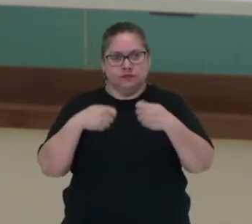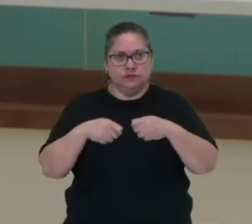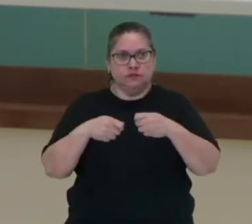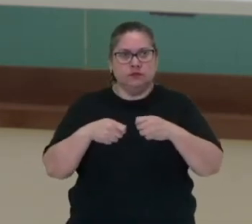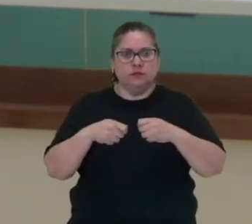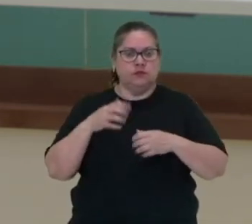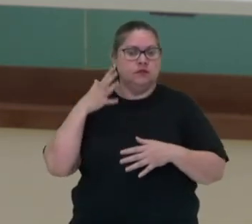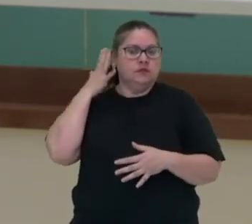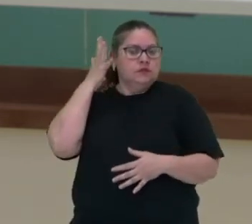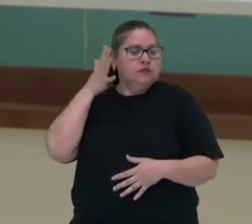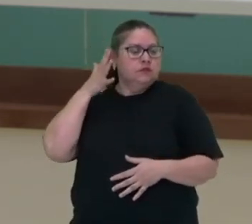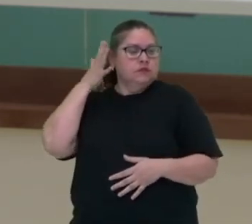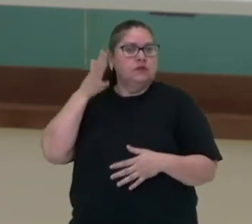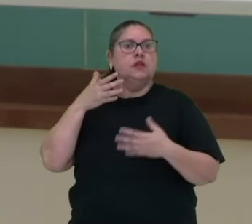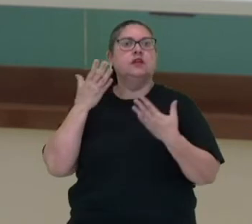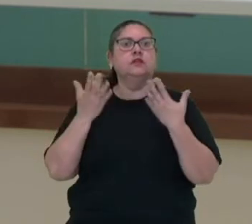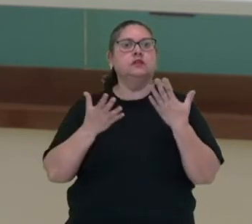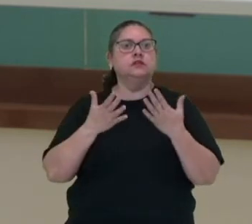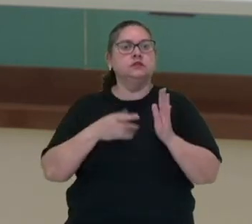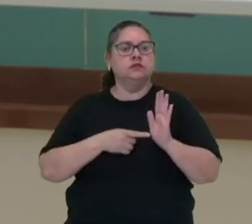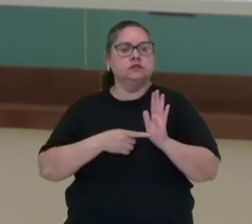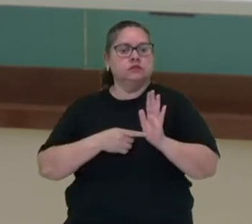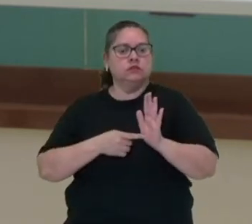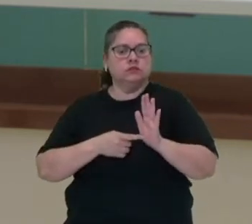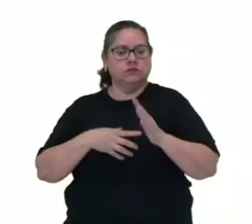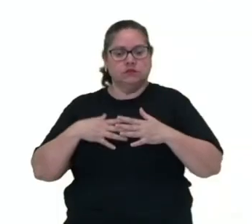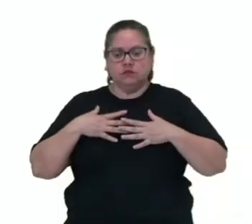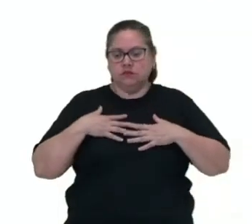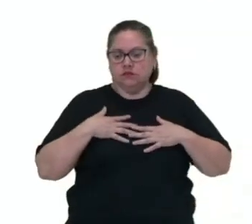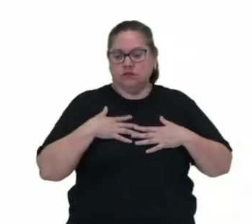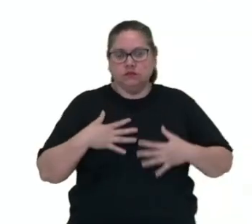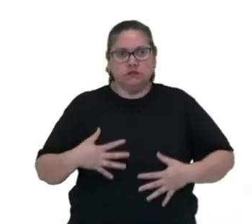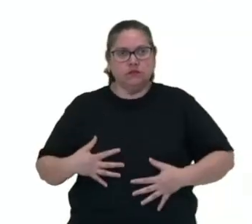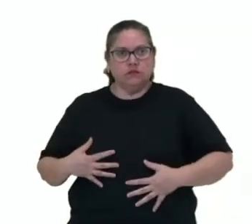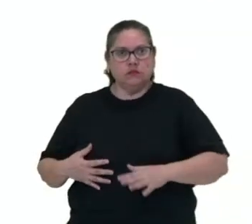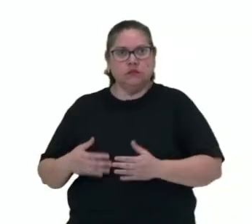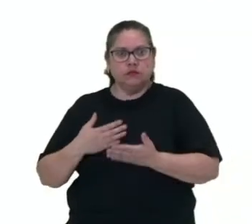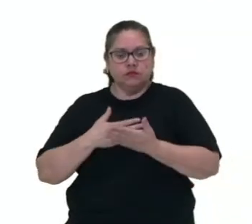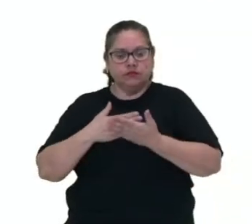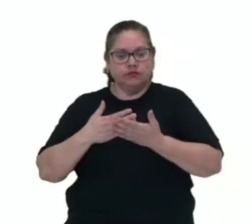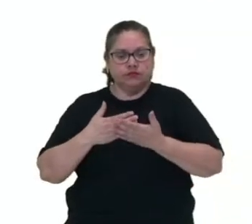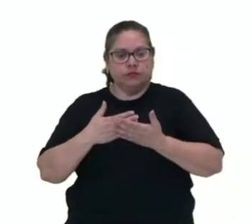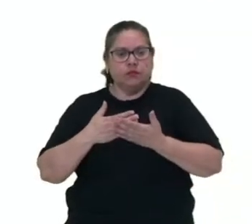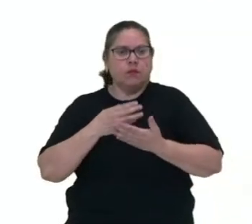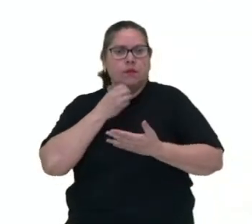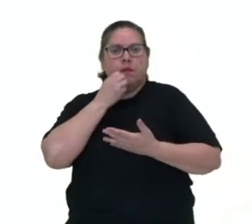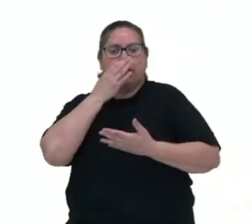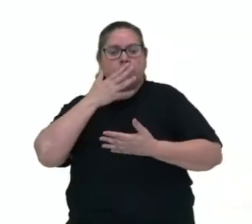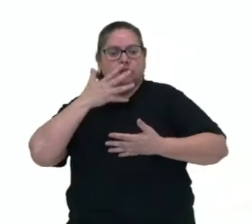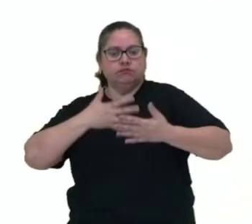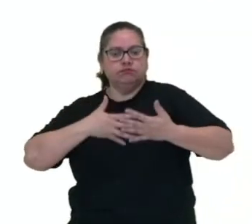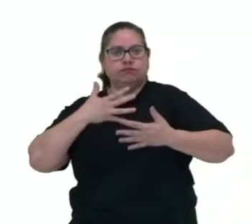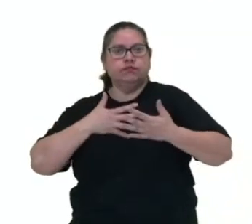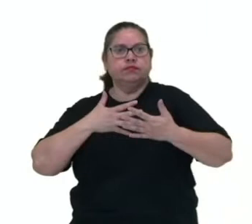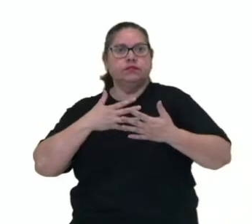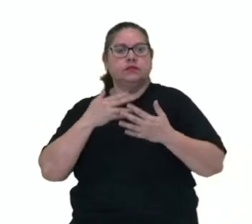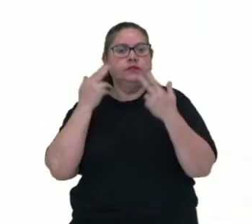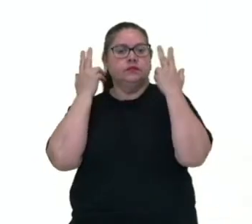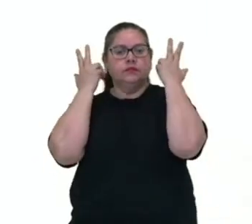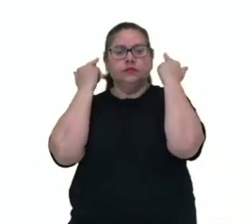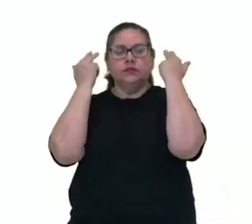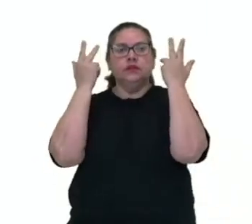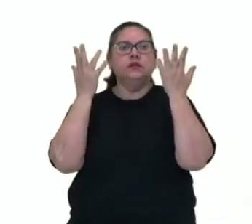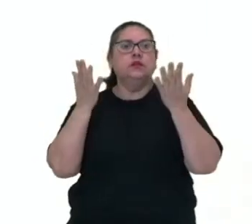boa oratória é a expressão corporal. O princípio que norteia a boa gesticulação é a